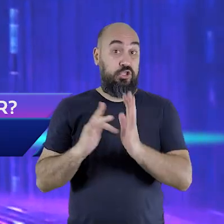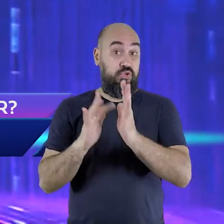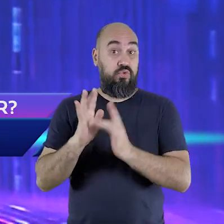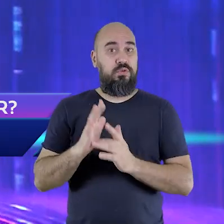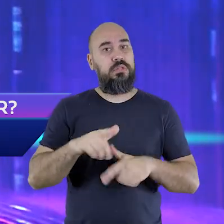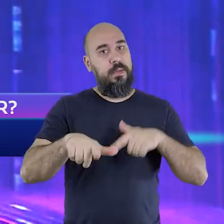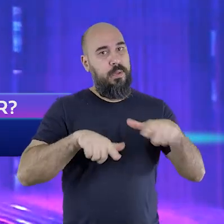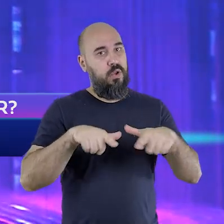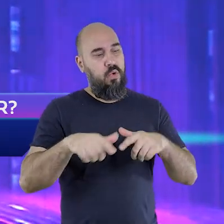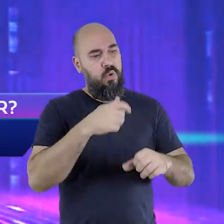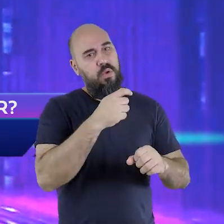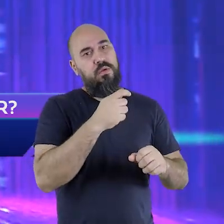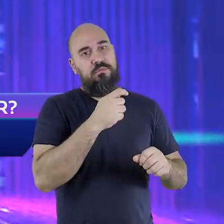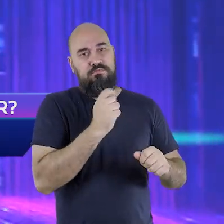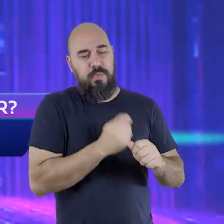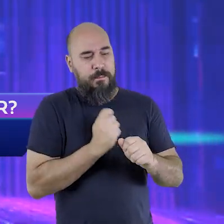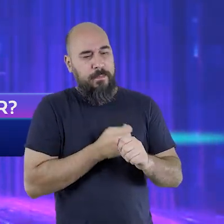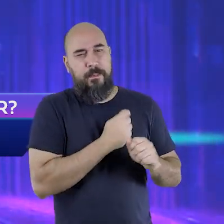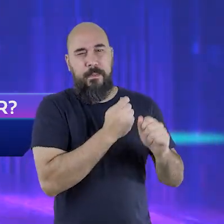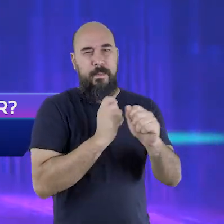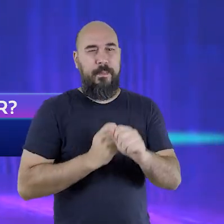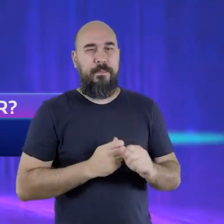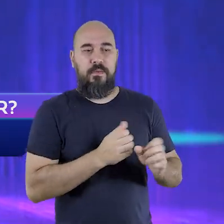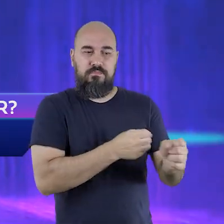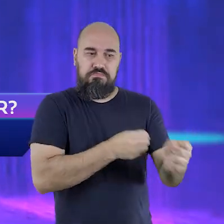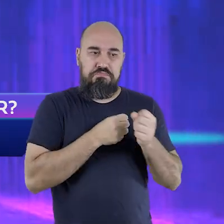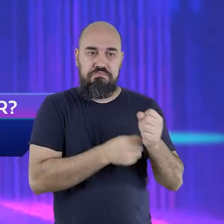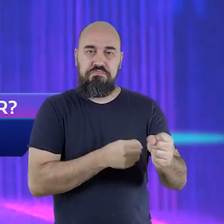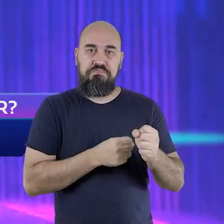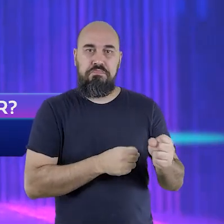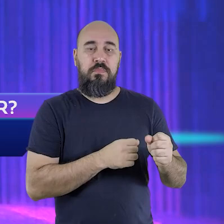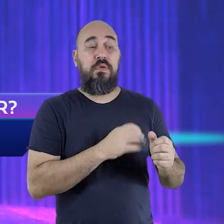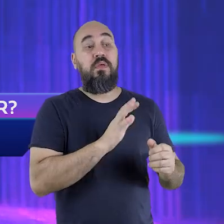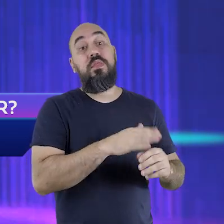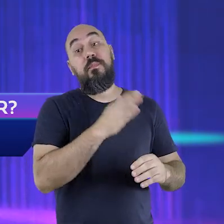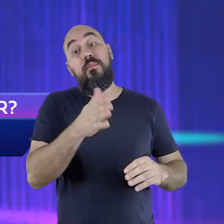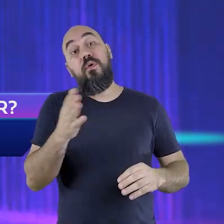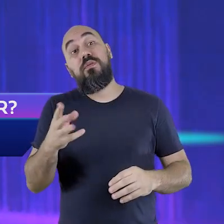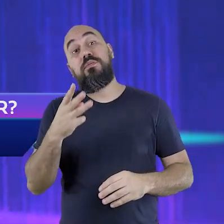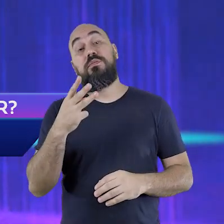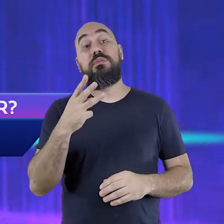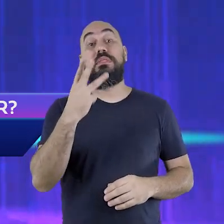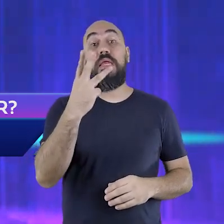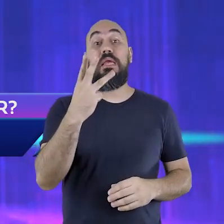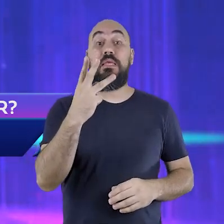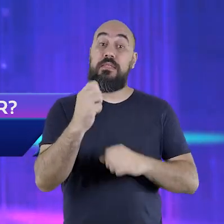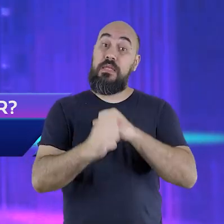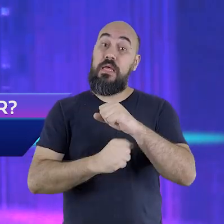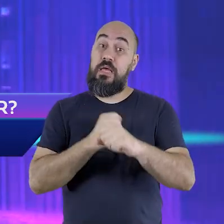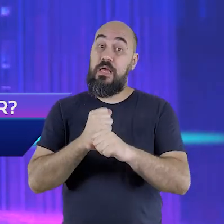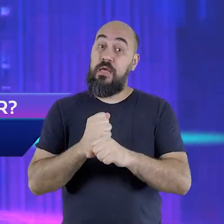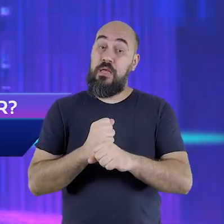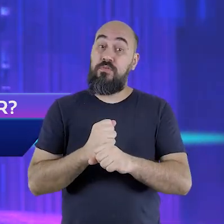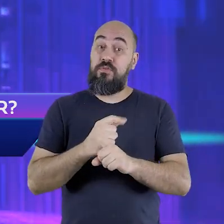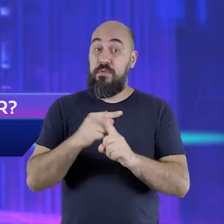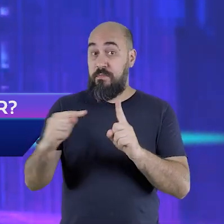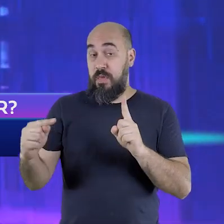os 30 anos. Só então ele começa a cumprir o papel de Messias por 3 anos e